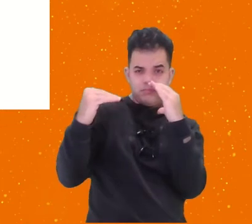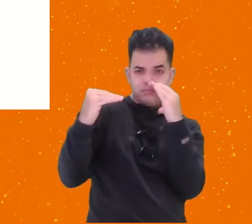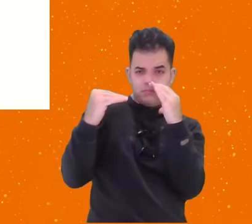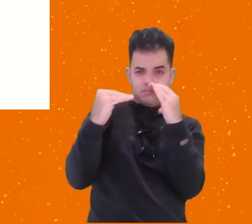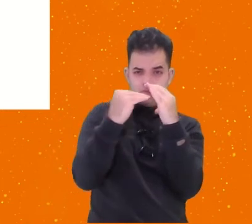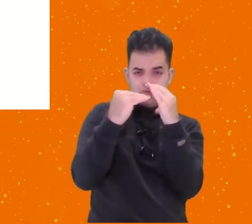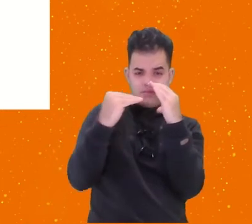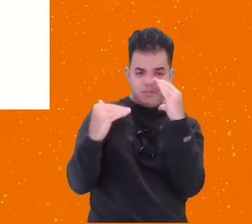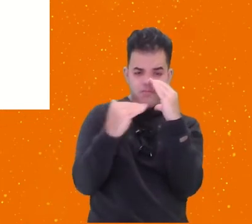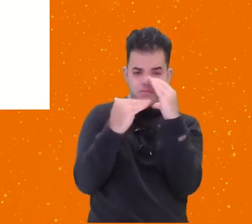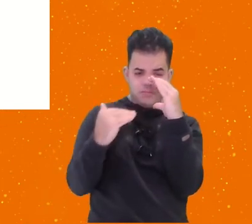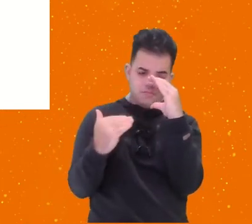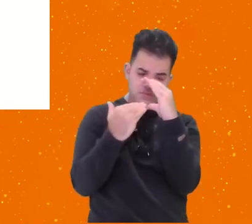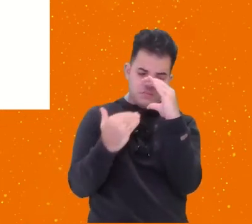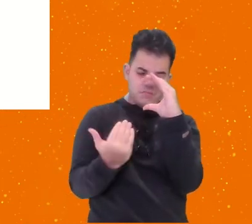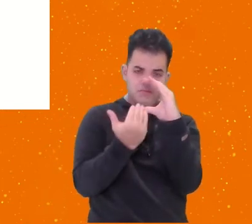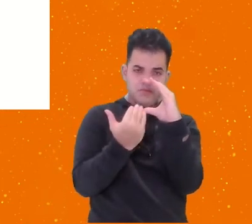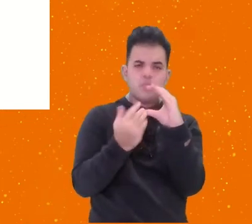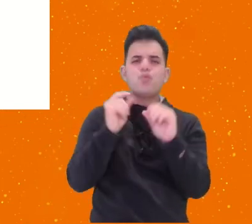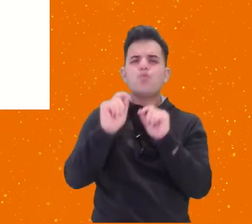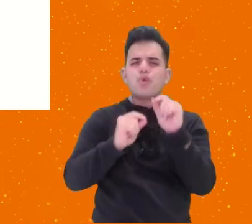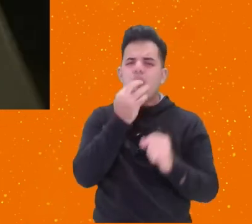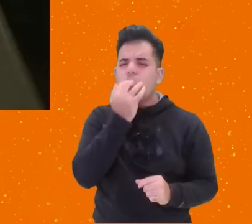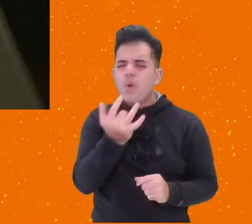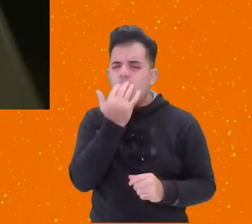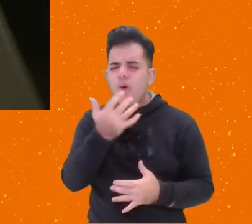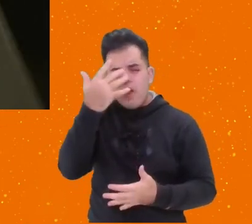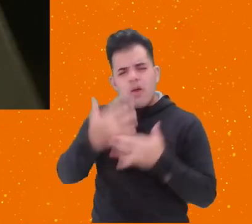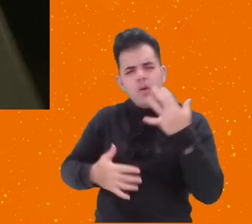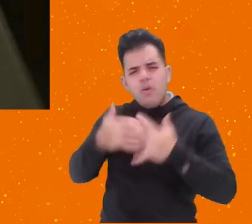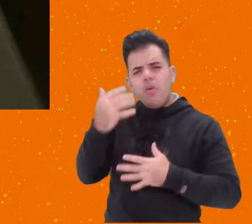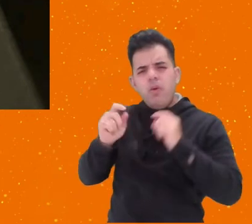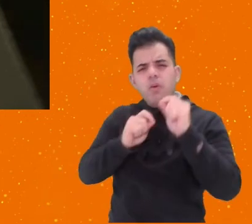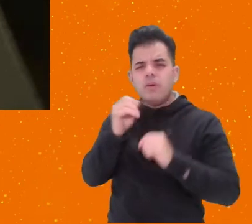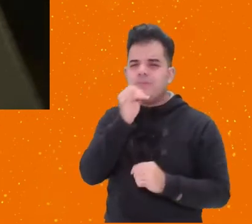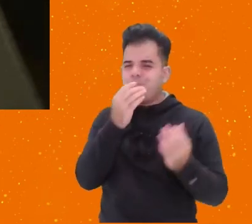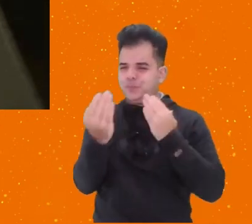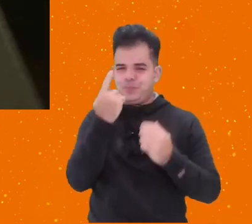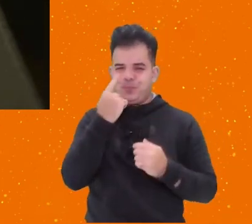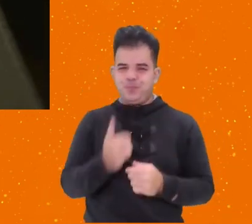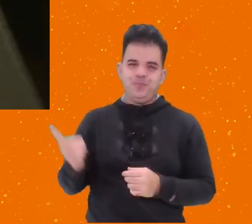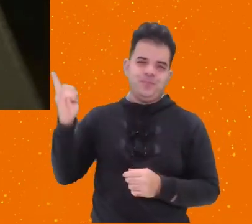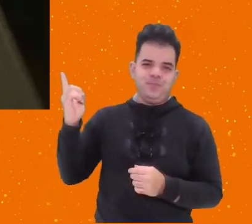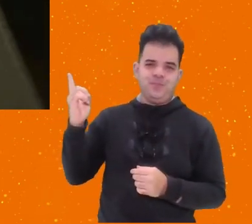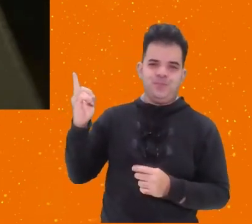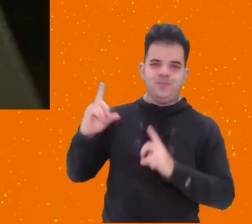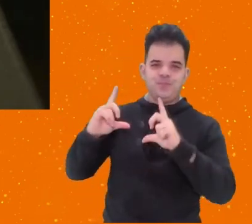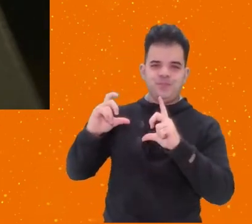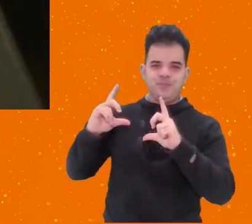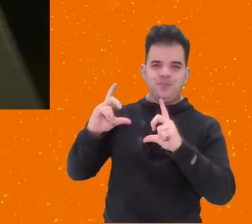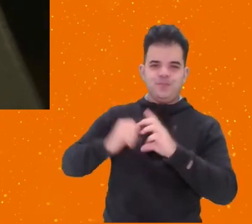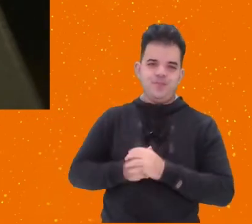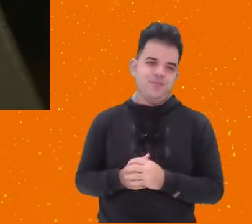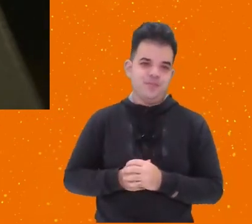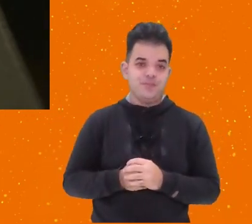aberração cromática. Né? O que que é a aberração cromática? Né? Um exemplo está aqui. Se a qualidade